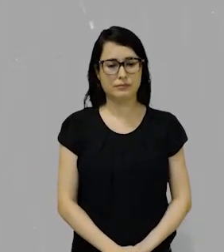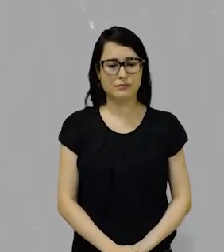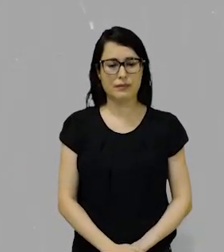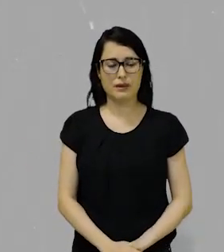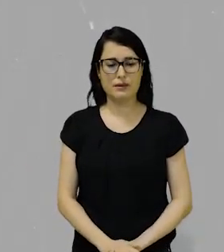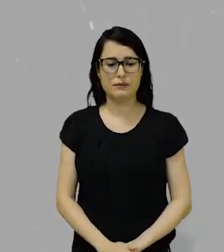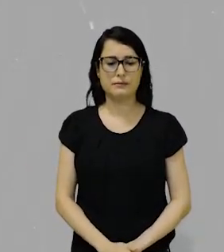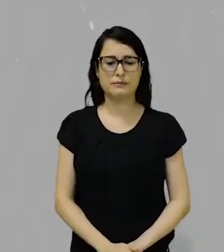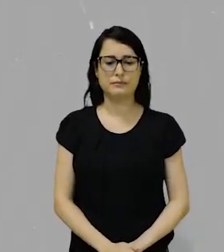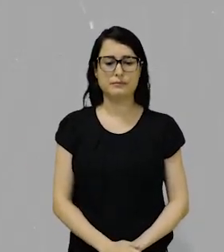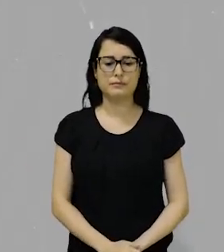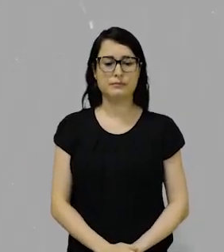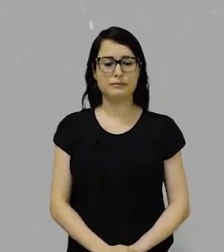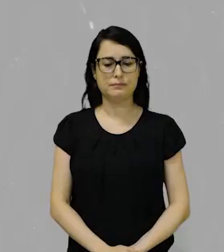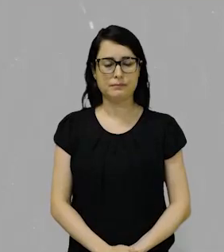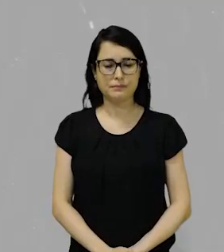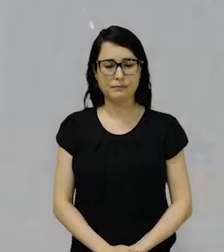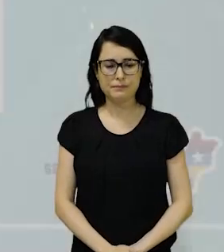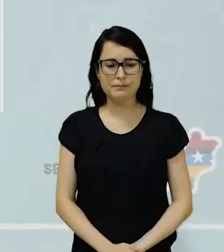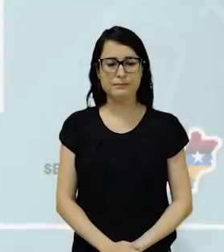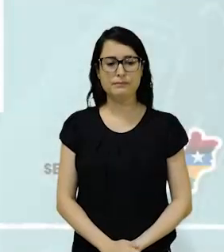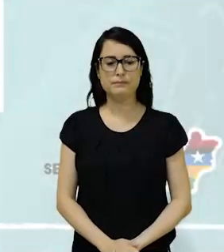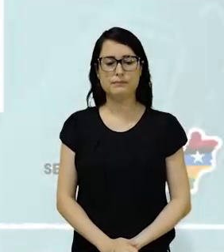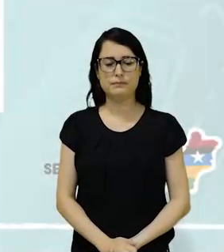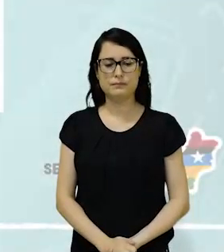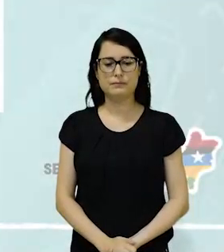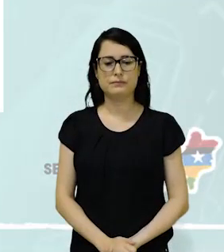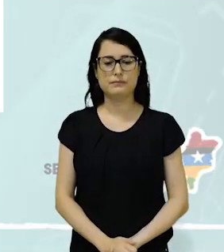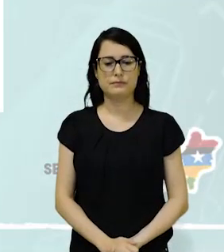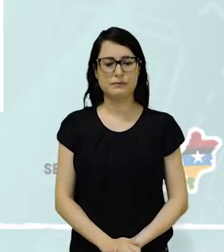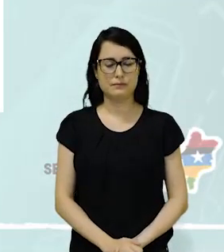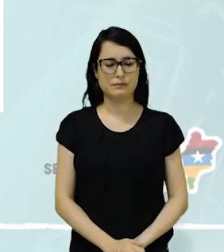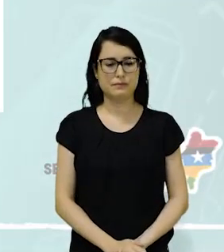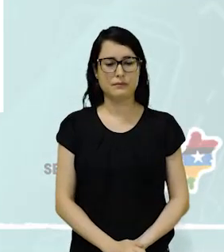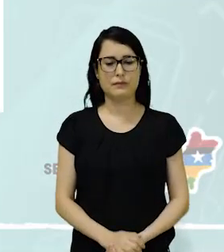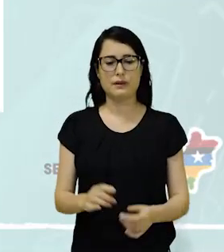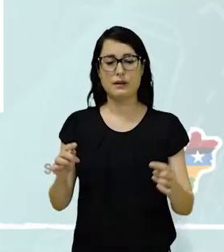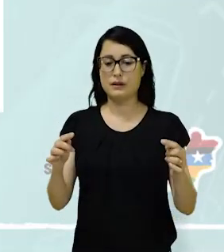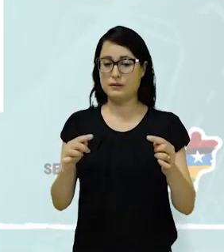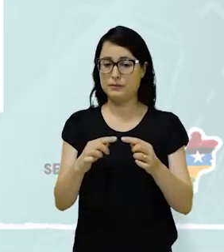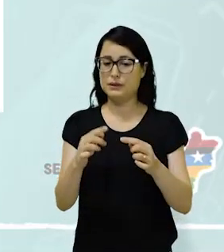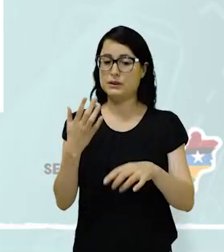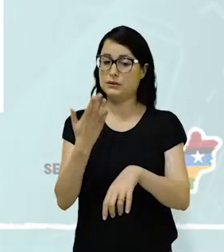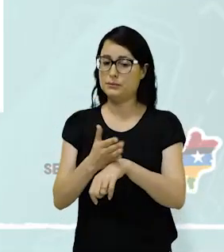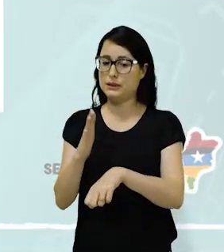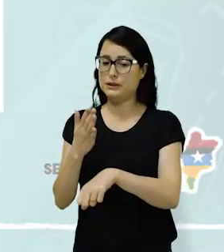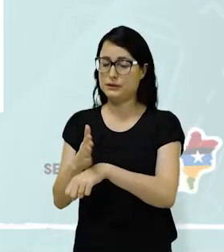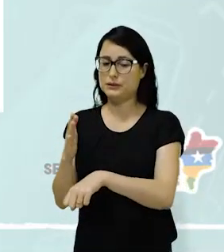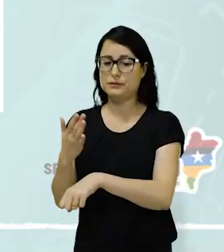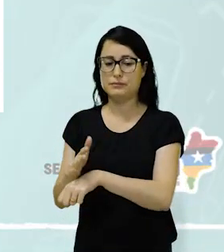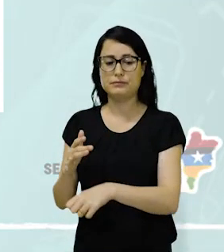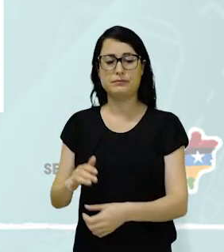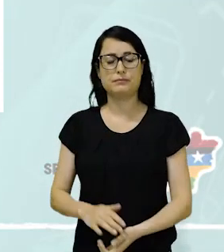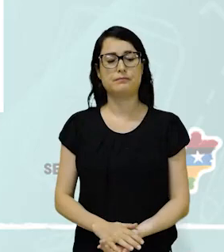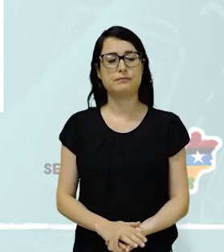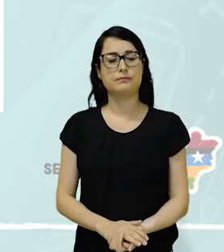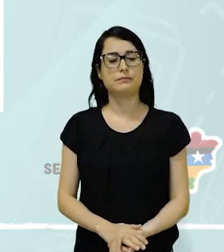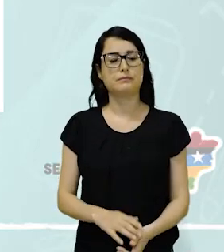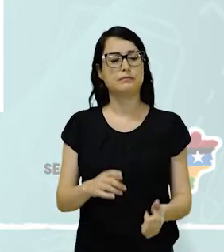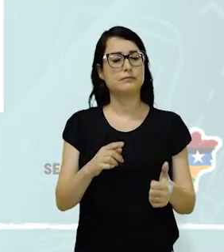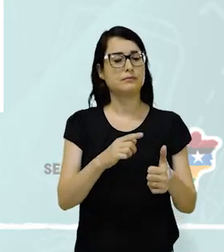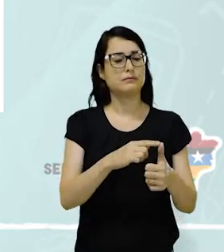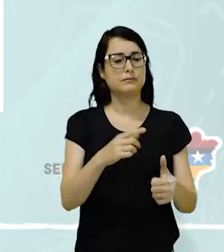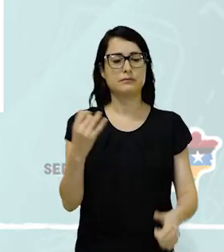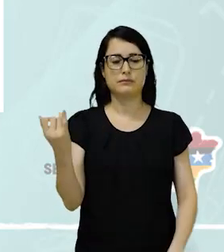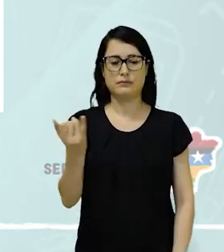desenvolvimento sustentável. E aí, a gente vai chegar na aplicação prática, tá? Primeira coisa importante,